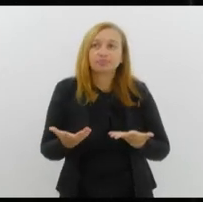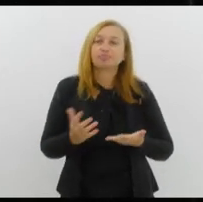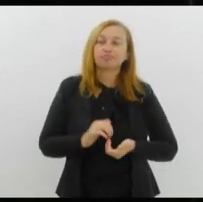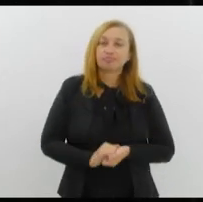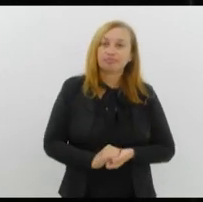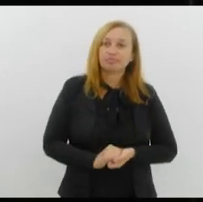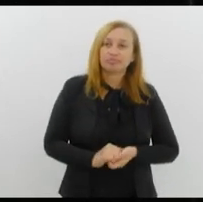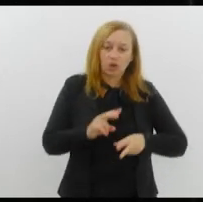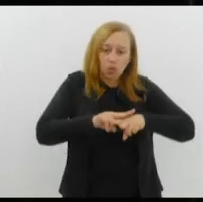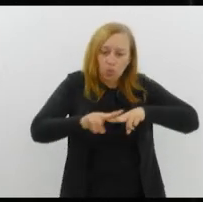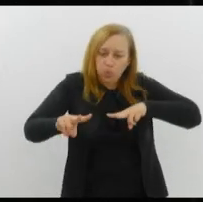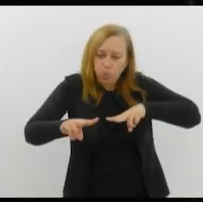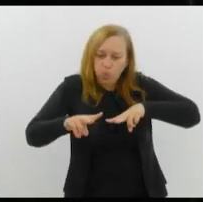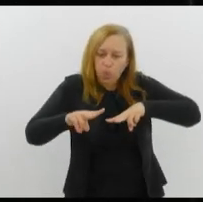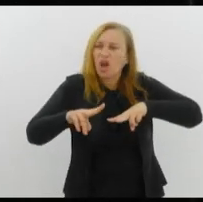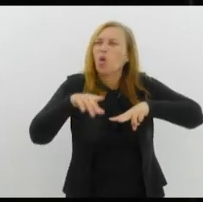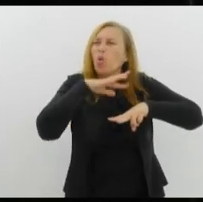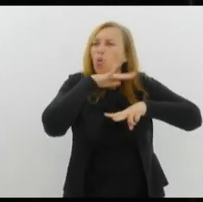descarrilhamentos,